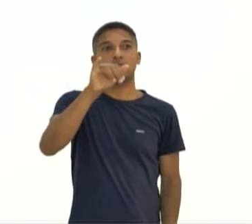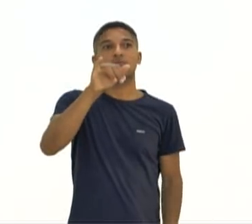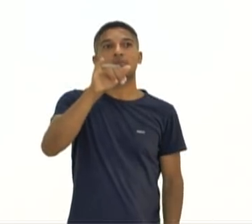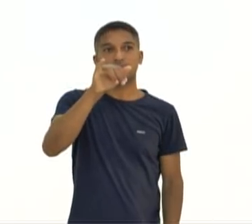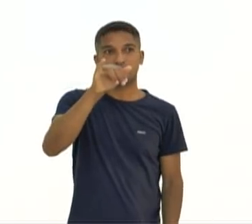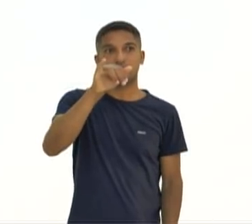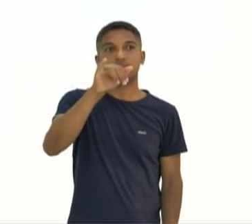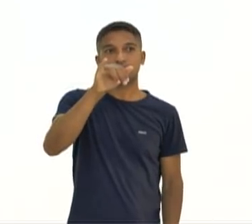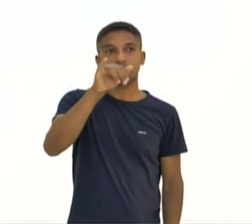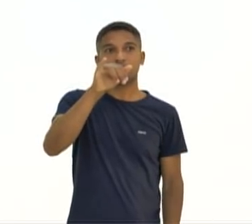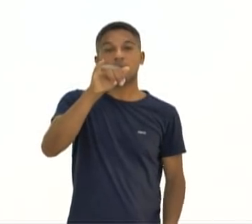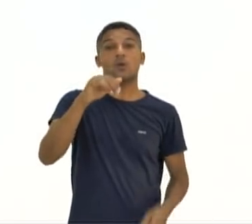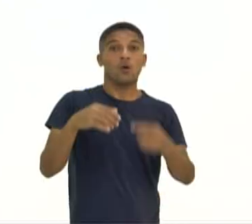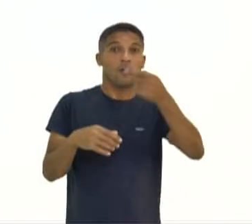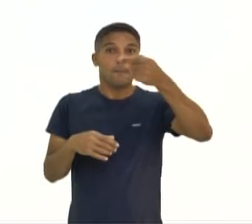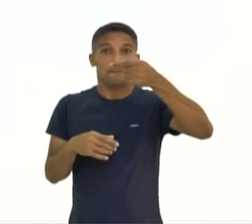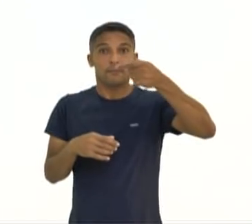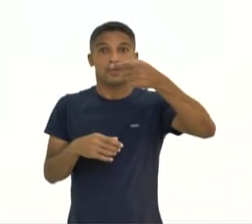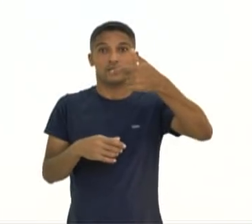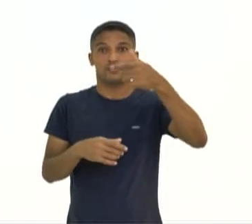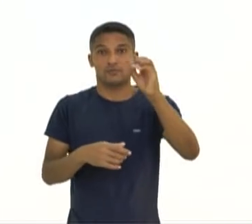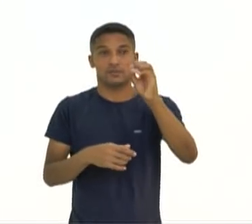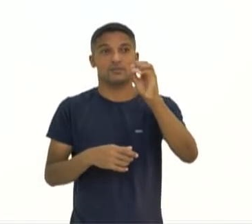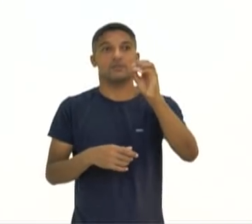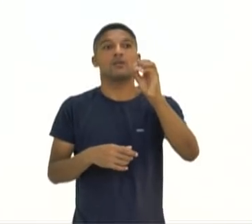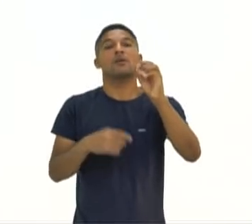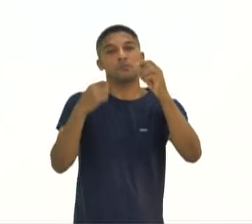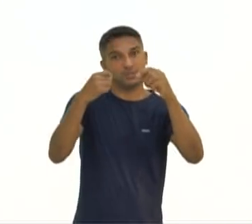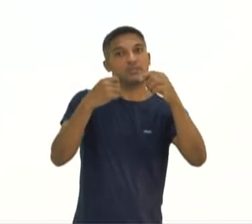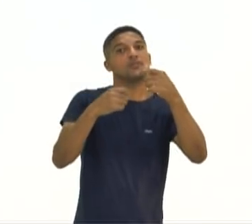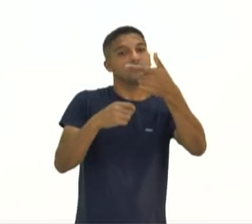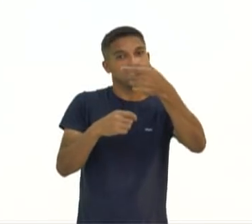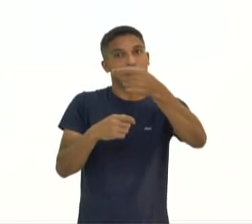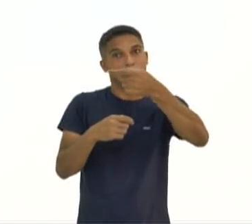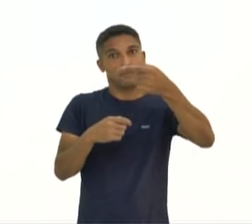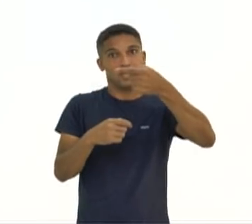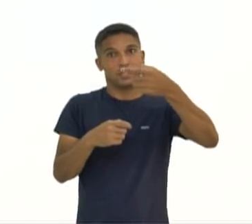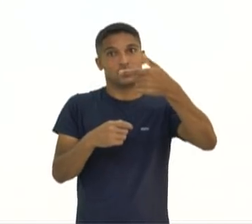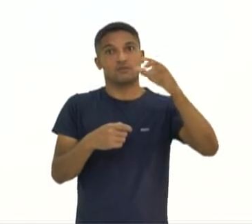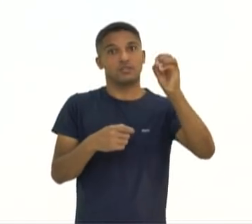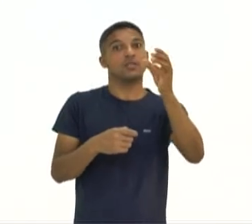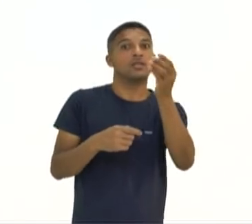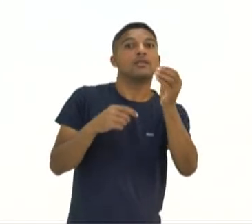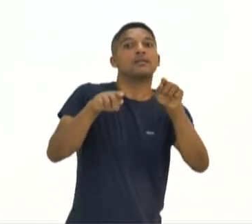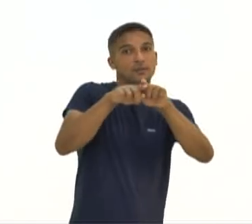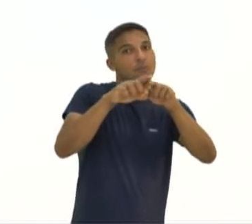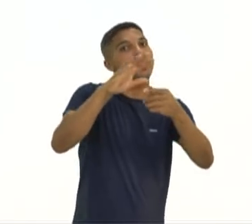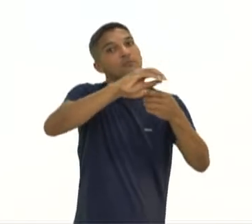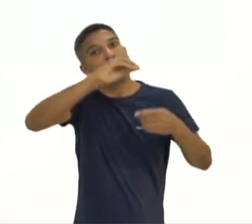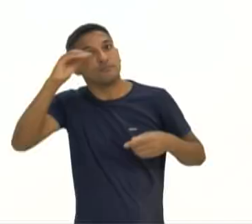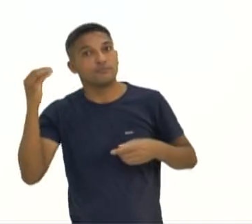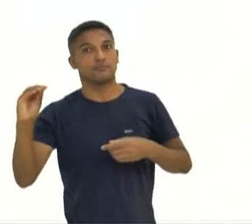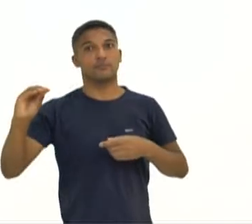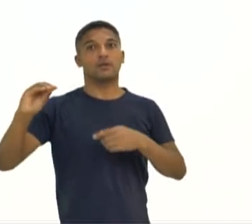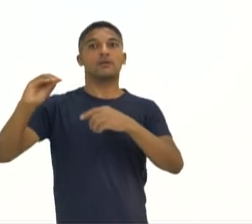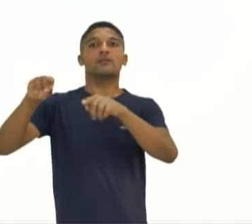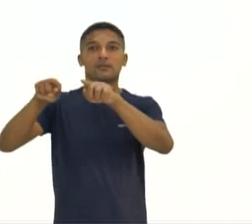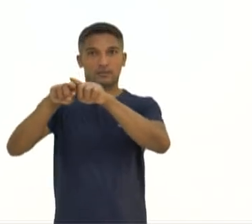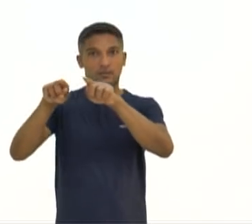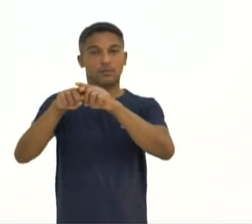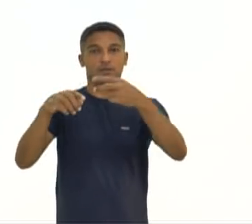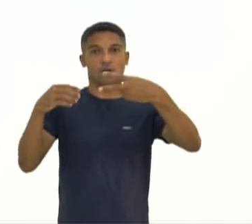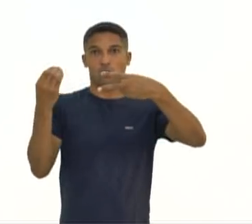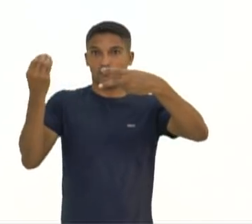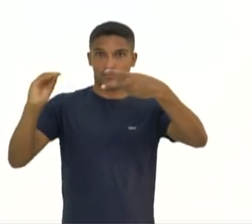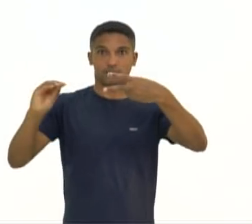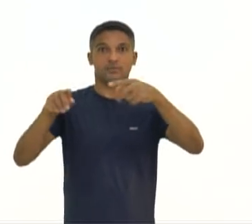2y. Esse menos 20 eu coloquei aqui, tenho que pôr do meu outro lado da igualdade, né? Então, menos 20 também